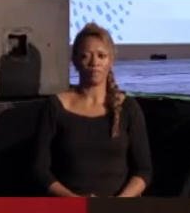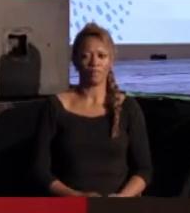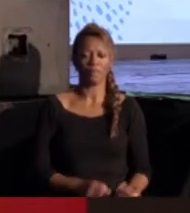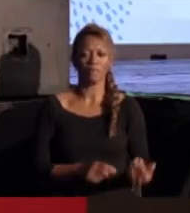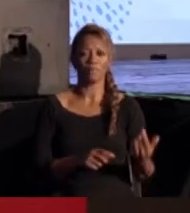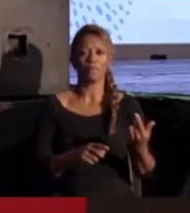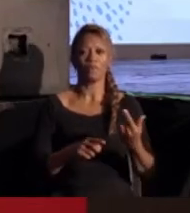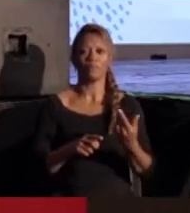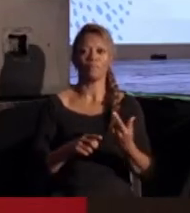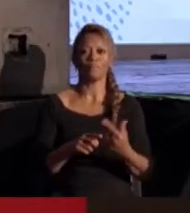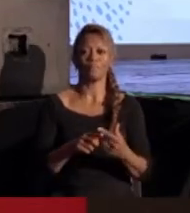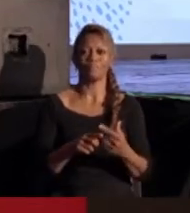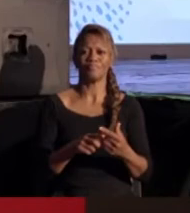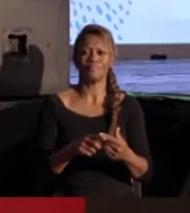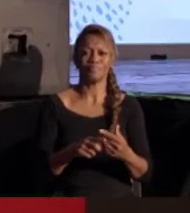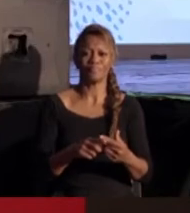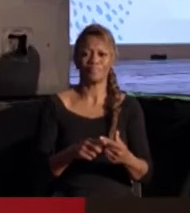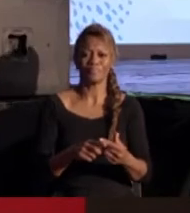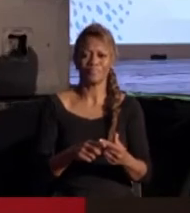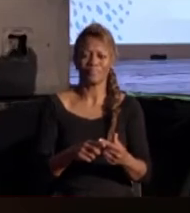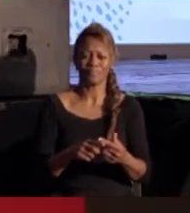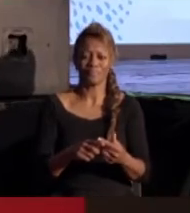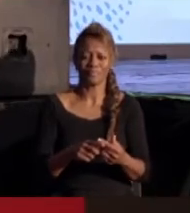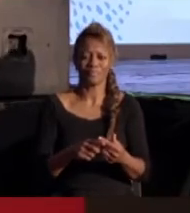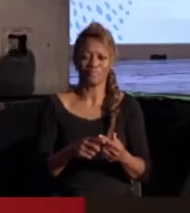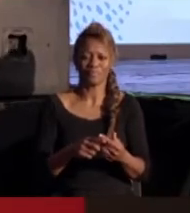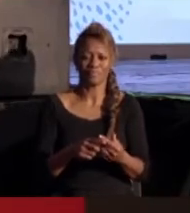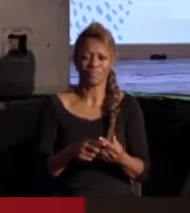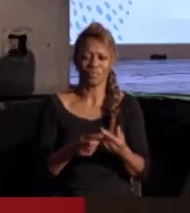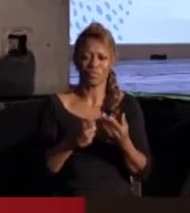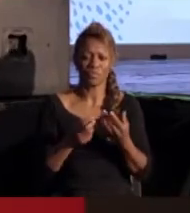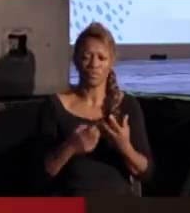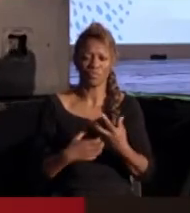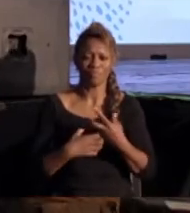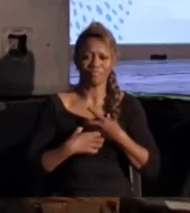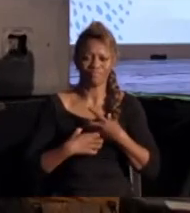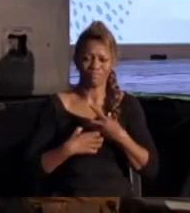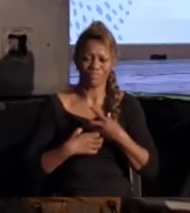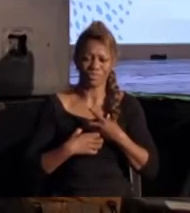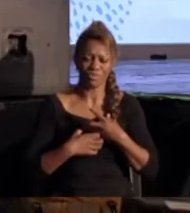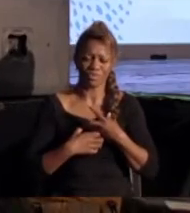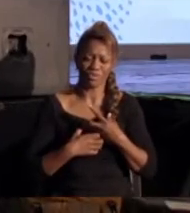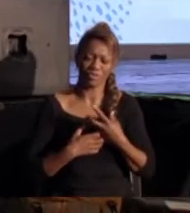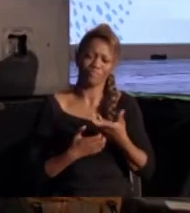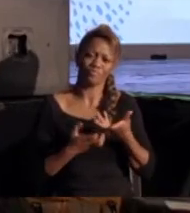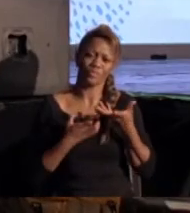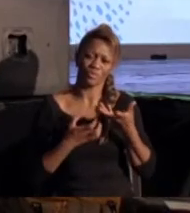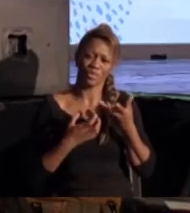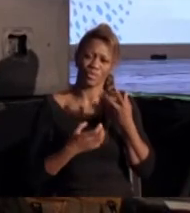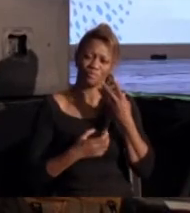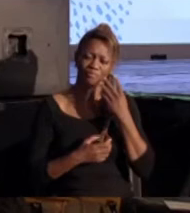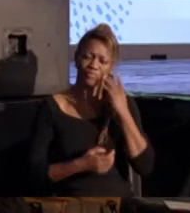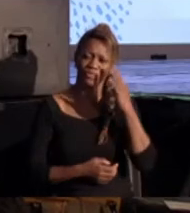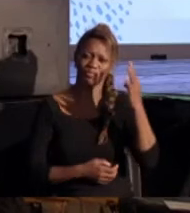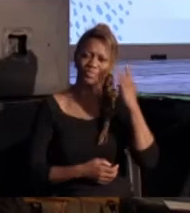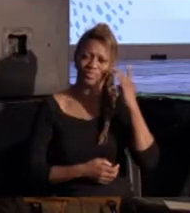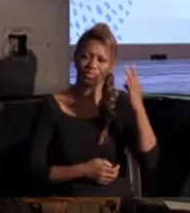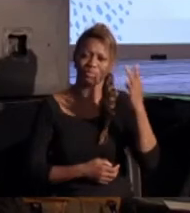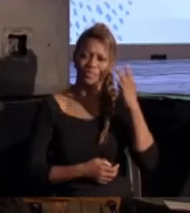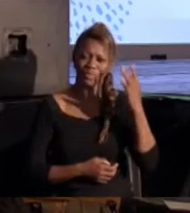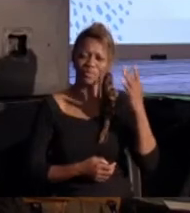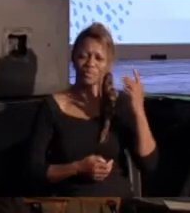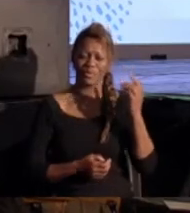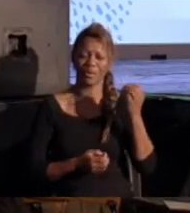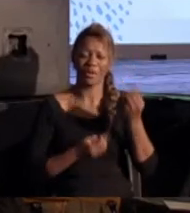porque ela não se enquadrava nos marcos daquilo que são aquilo que é comumente aceito, né,